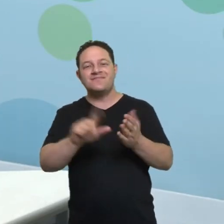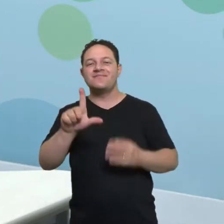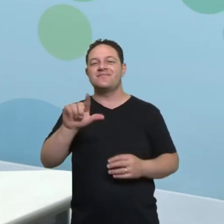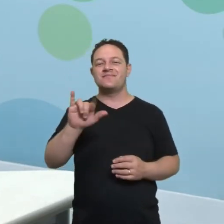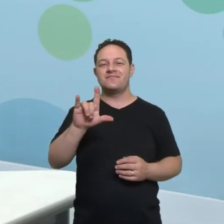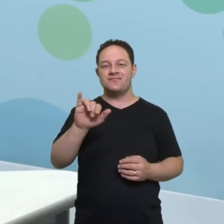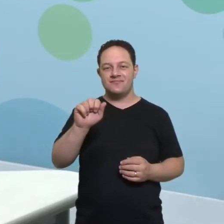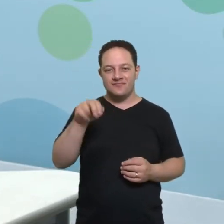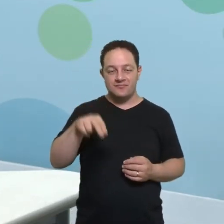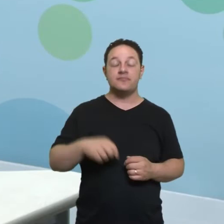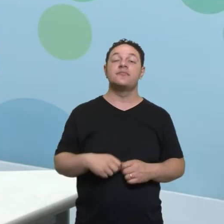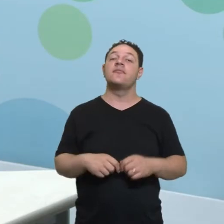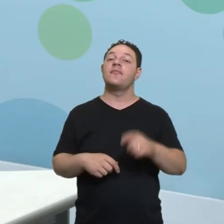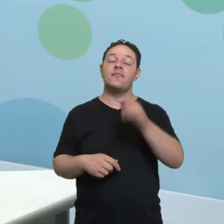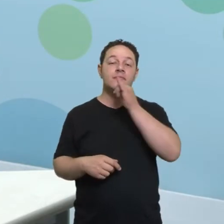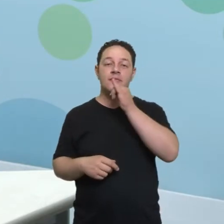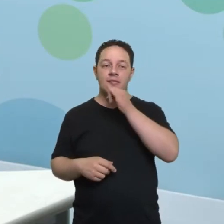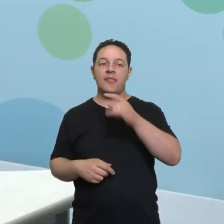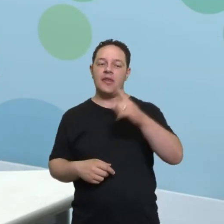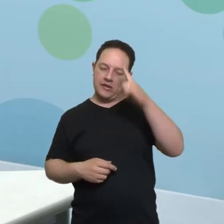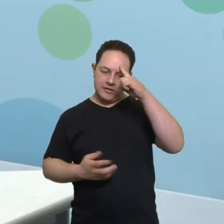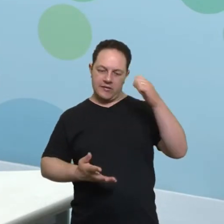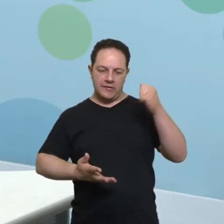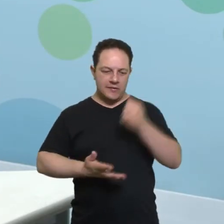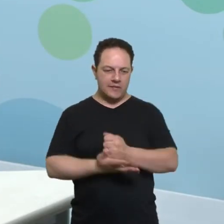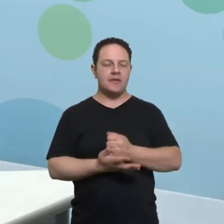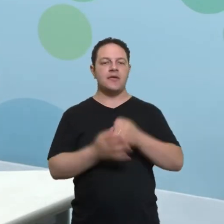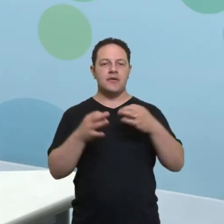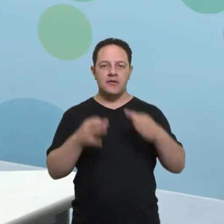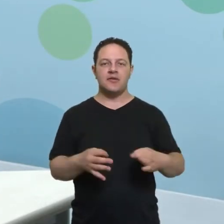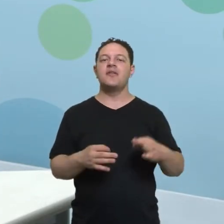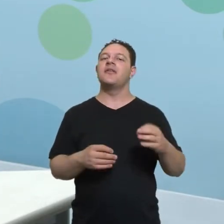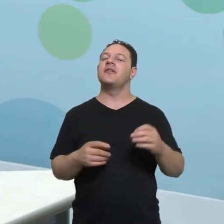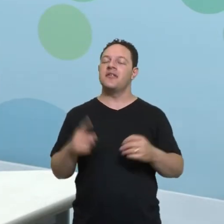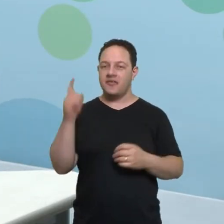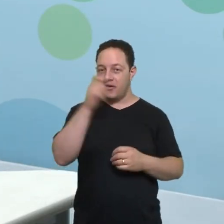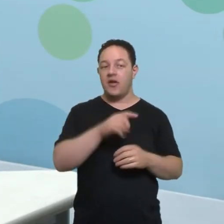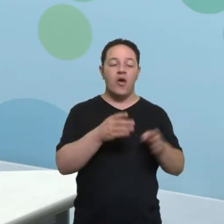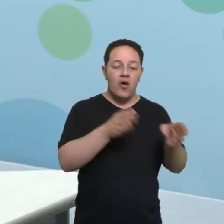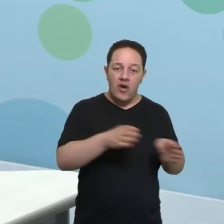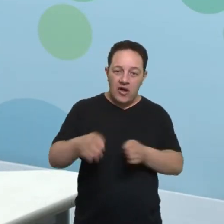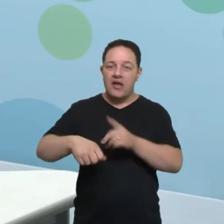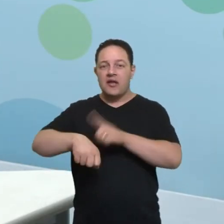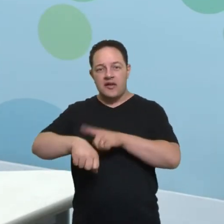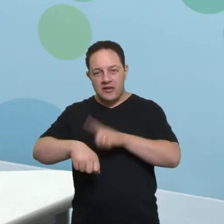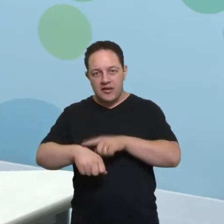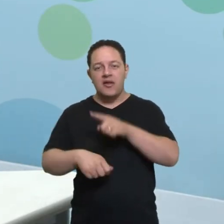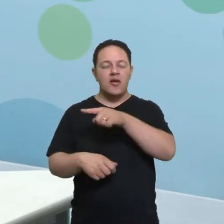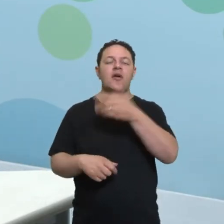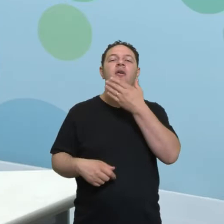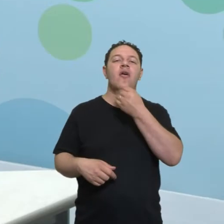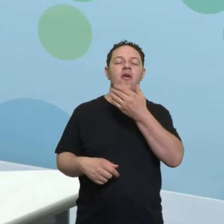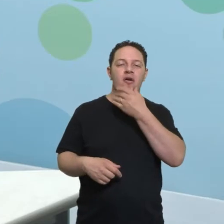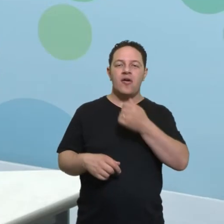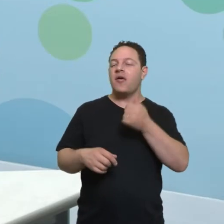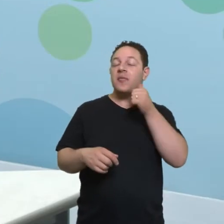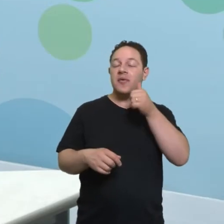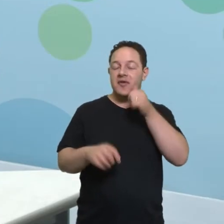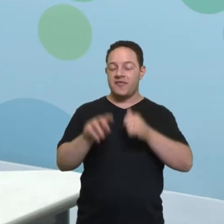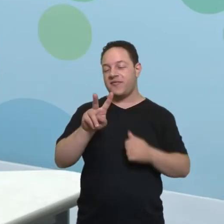Lilian determinação Professora Márcia colocou organização do tempo também foi comentado pelo pela